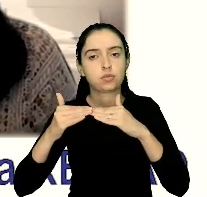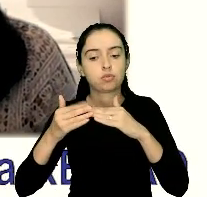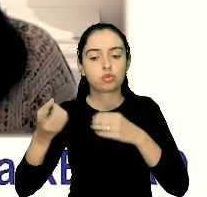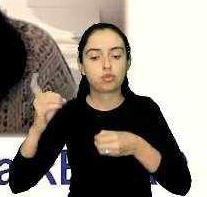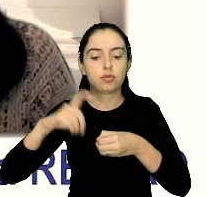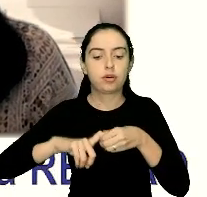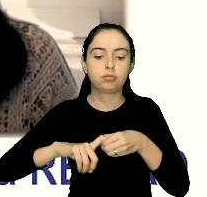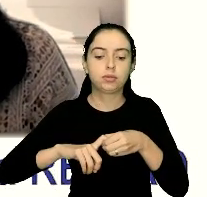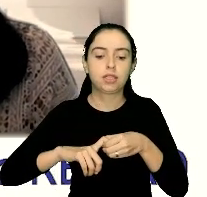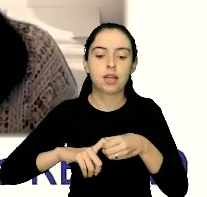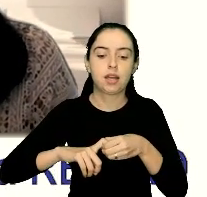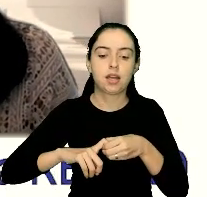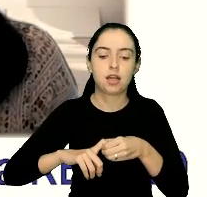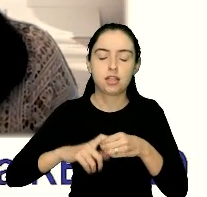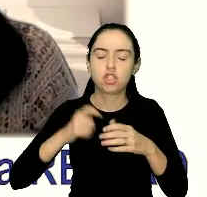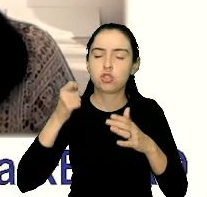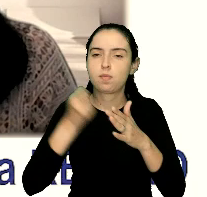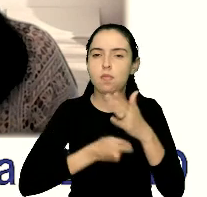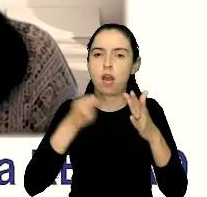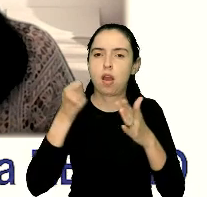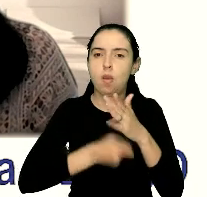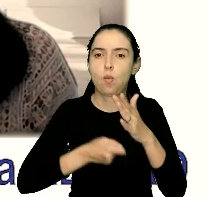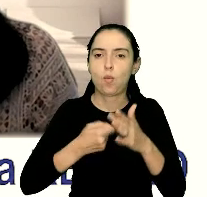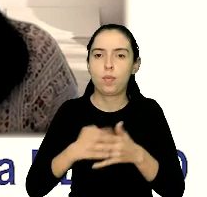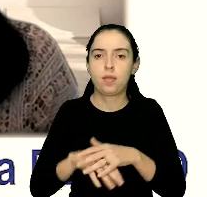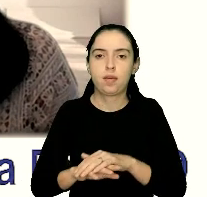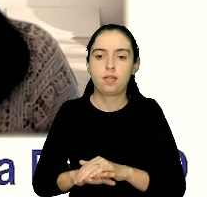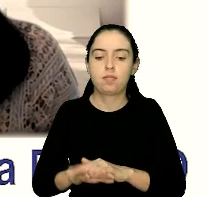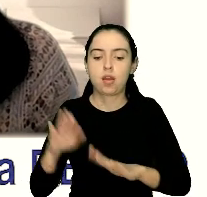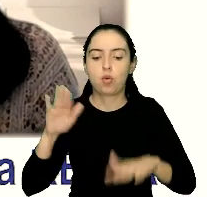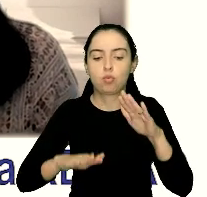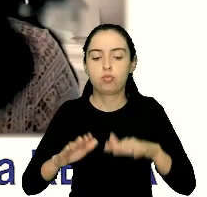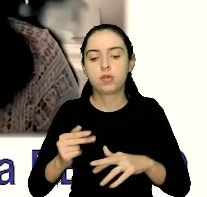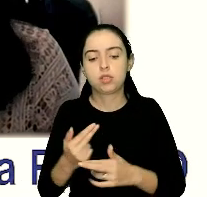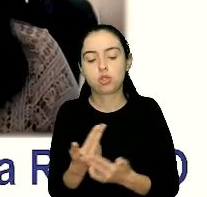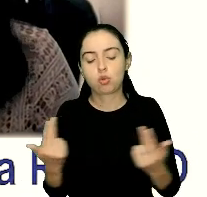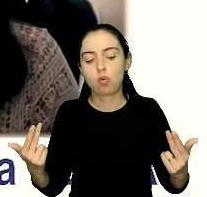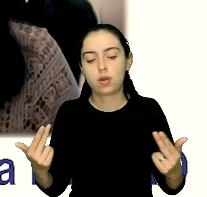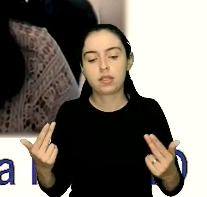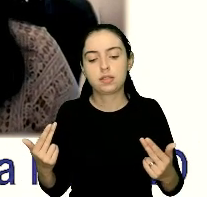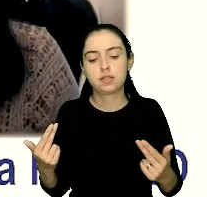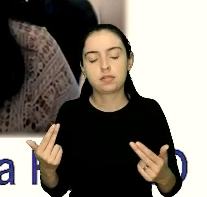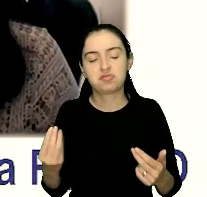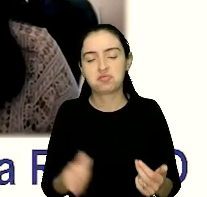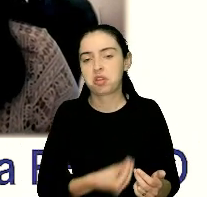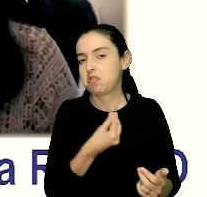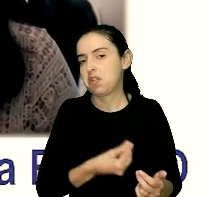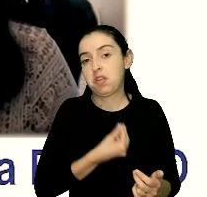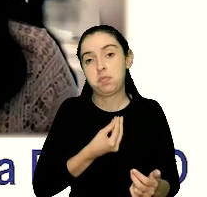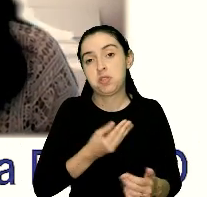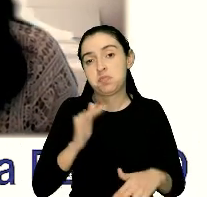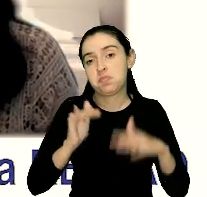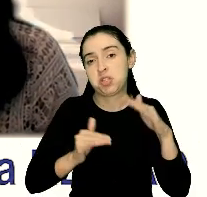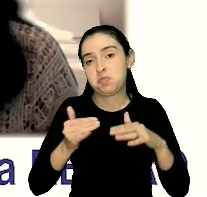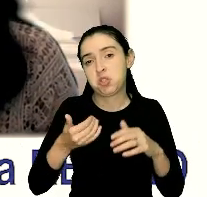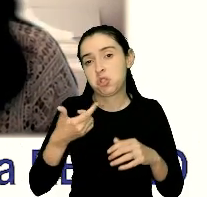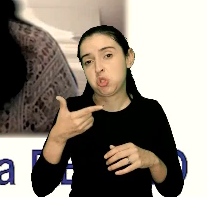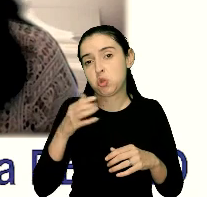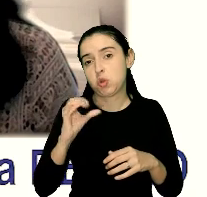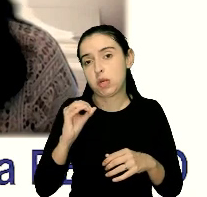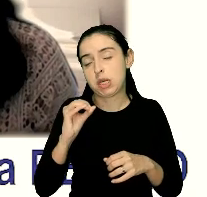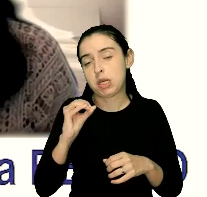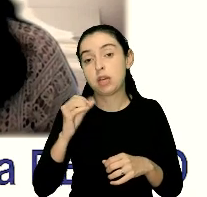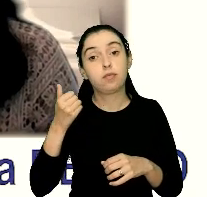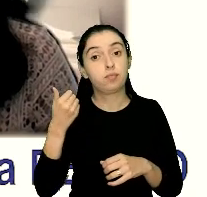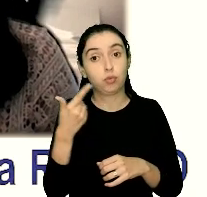progressiva de algumas coisas que não vivemos há aproximadamente 2 anos, não é? Então, a minha